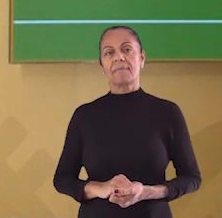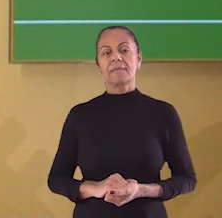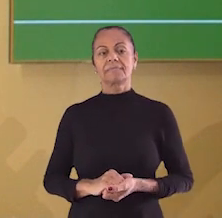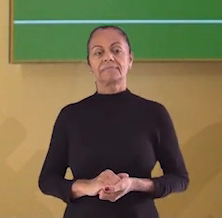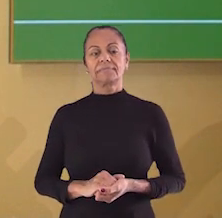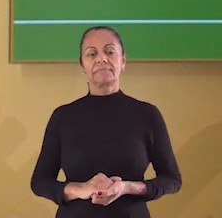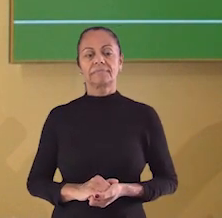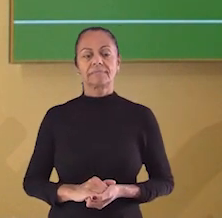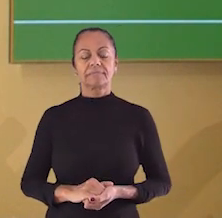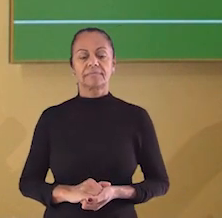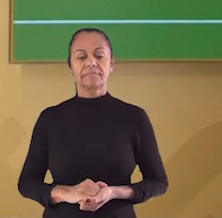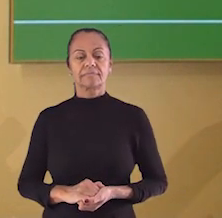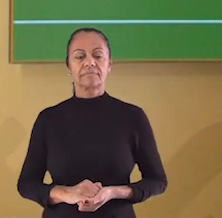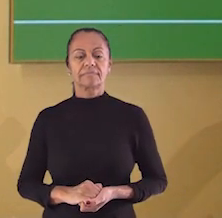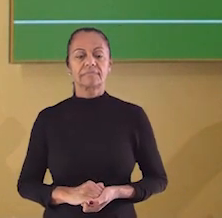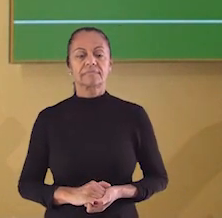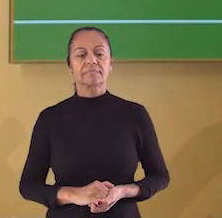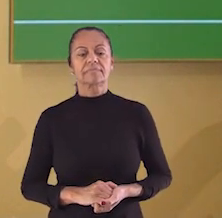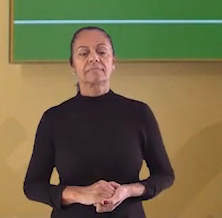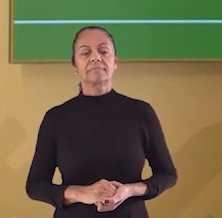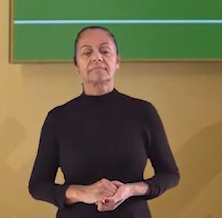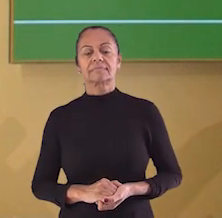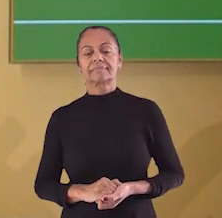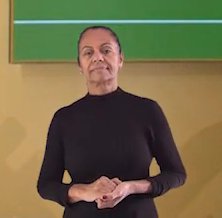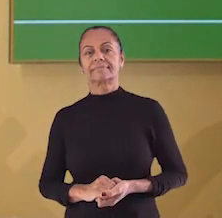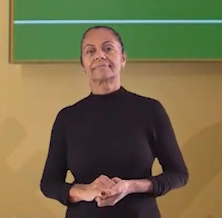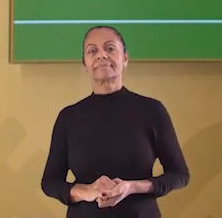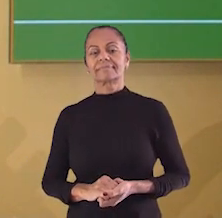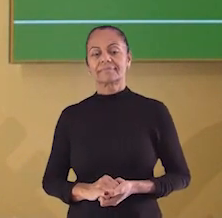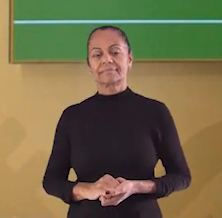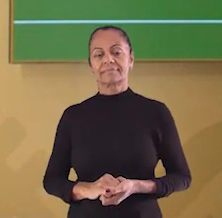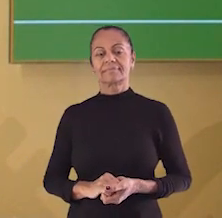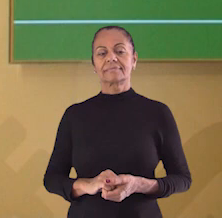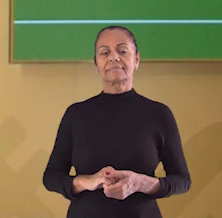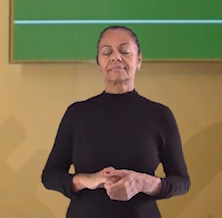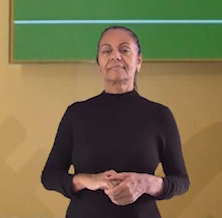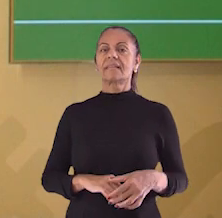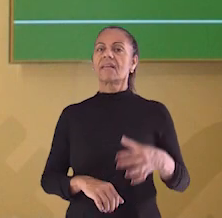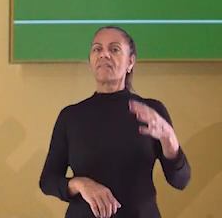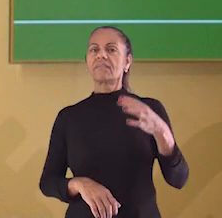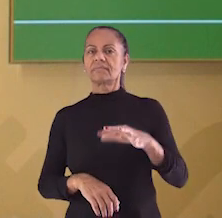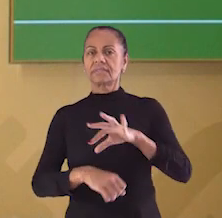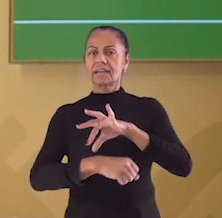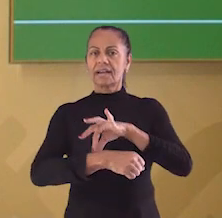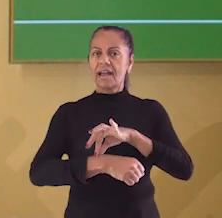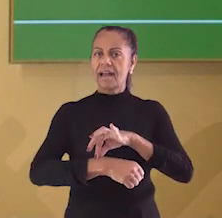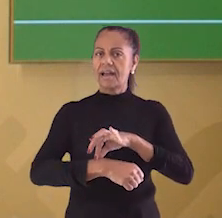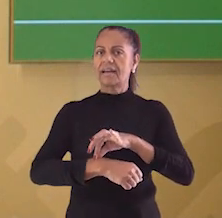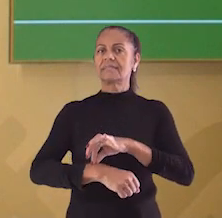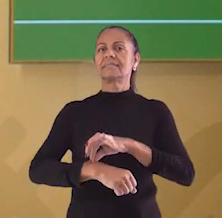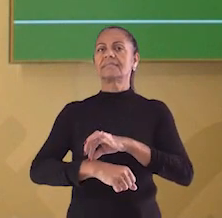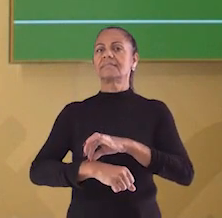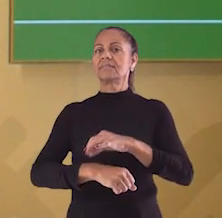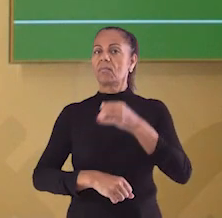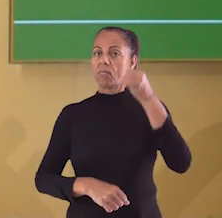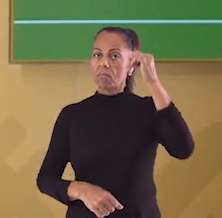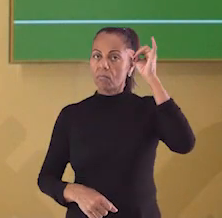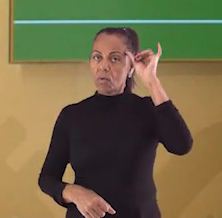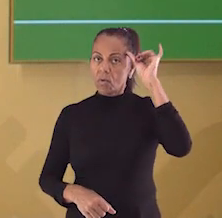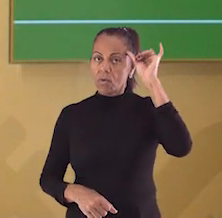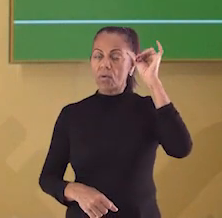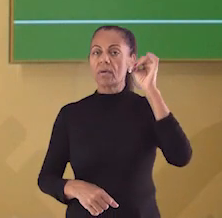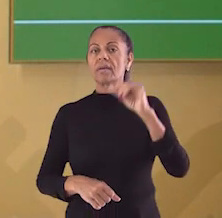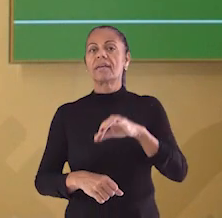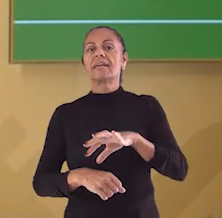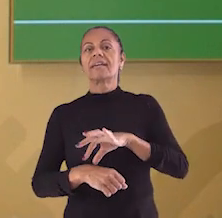é voltada para o consumo de carne, tá? E aí a gente está falando de mais de um tipo de carne. A gente está falando de carne vermelha,